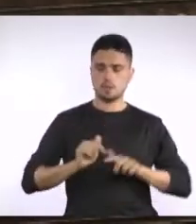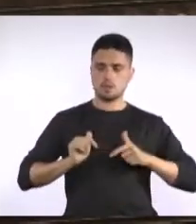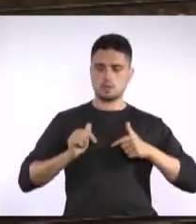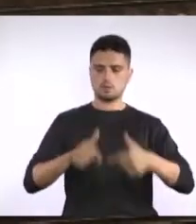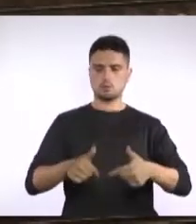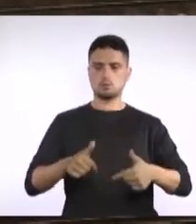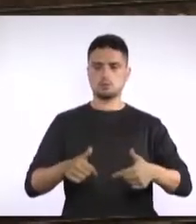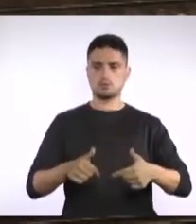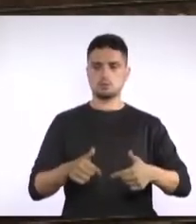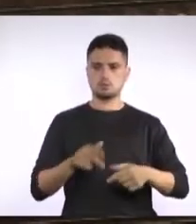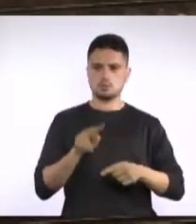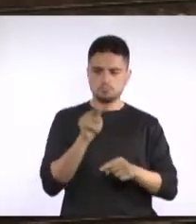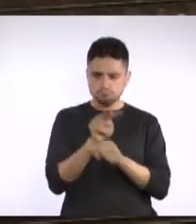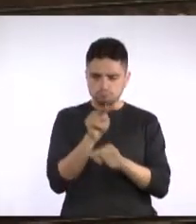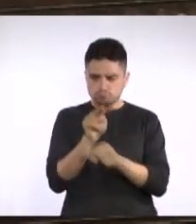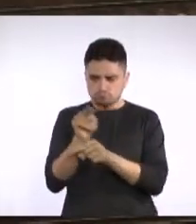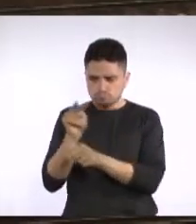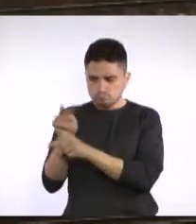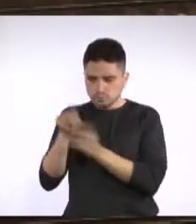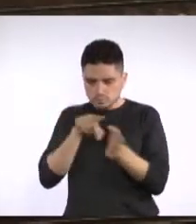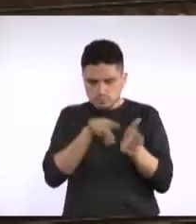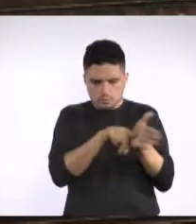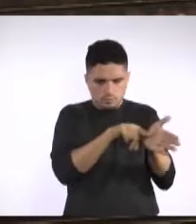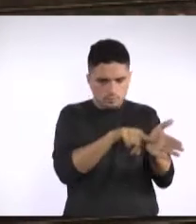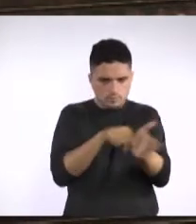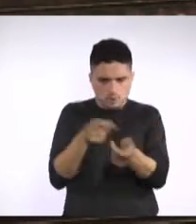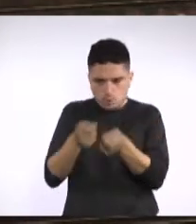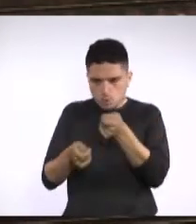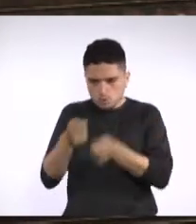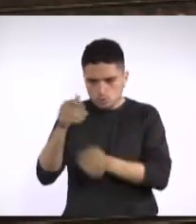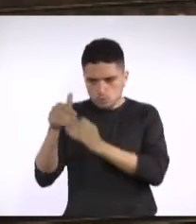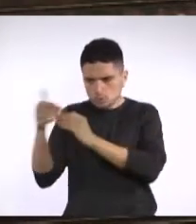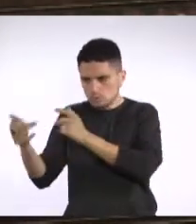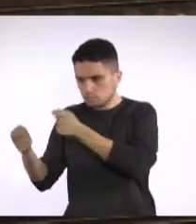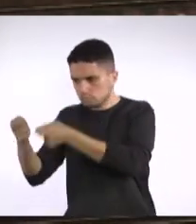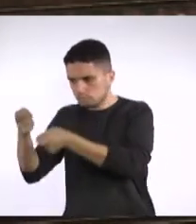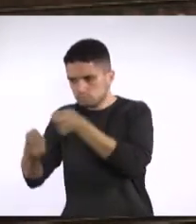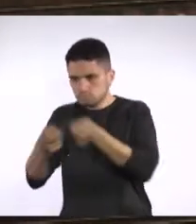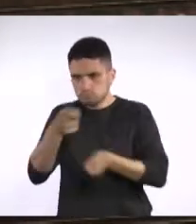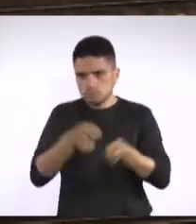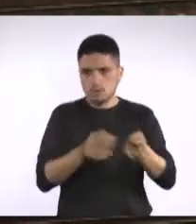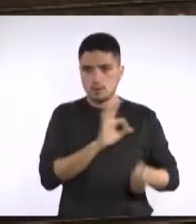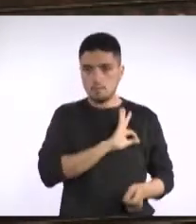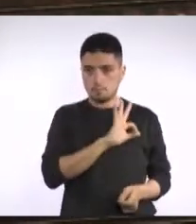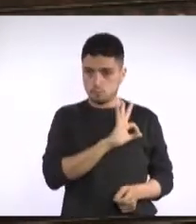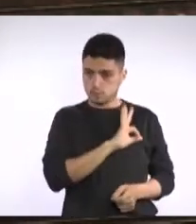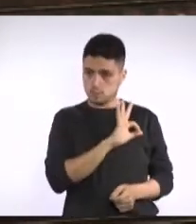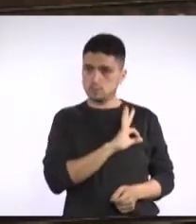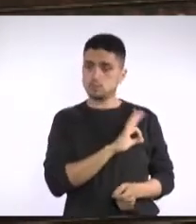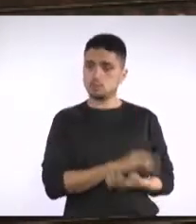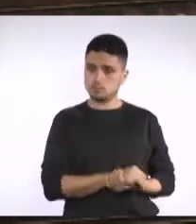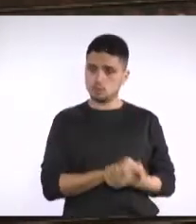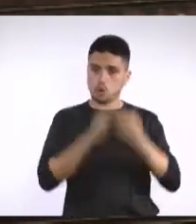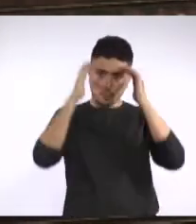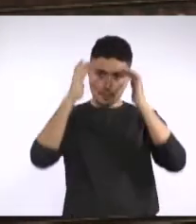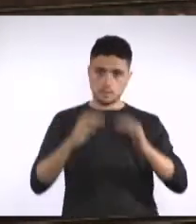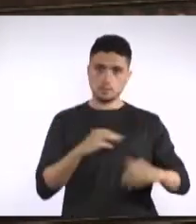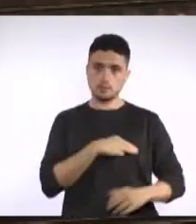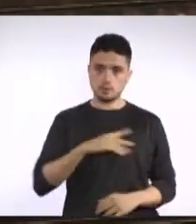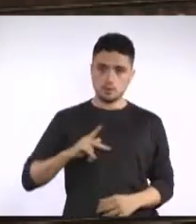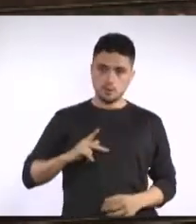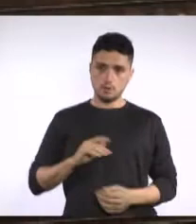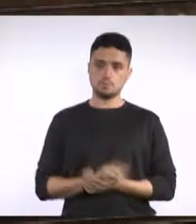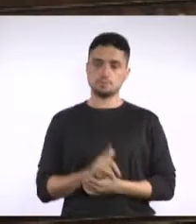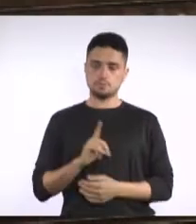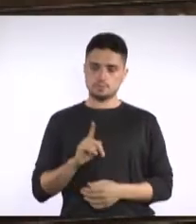de fiscalização, de controle externo da atividade policial. E demonstra isso em dados. E o